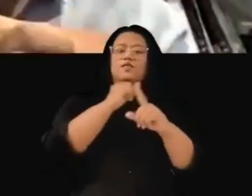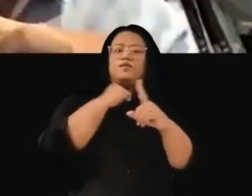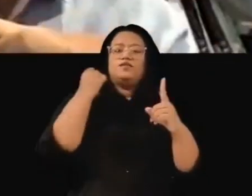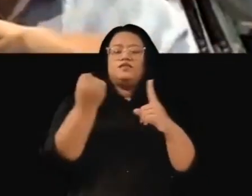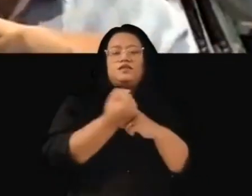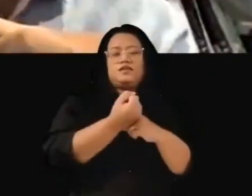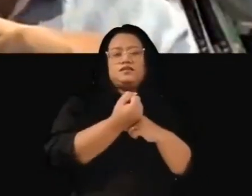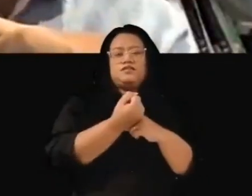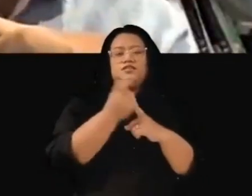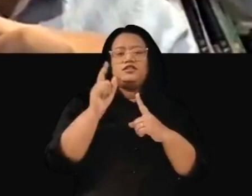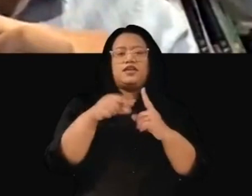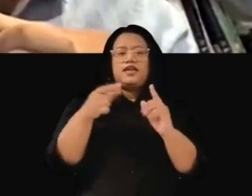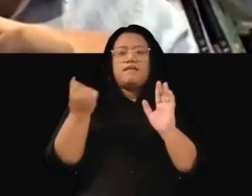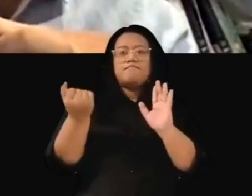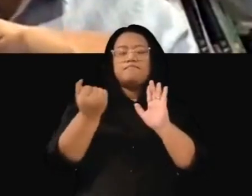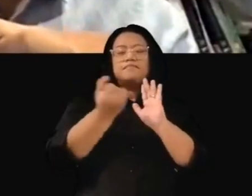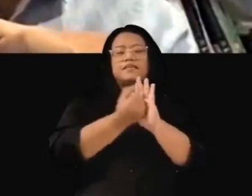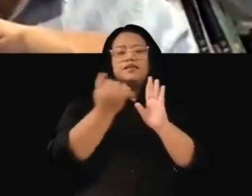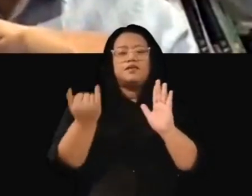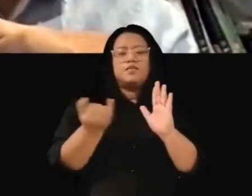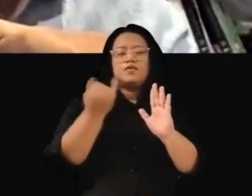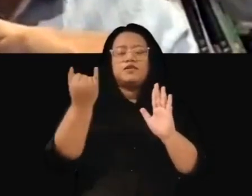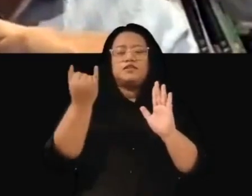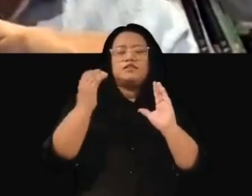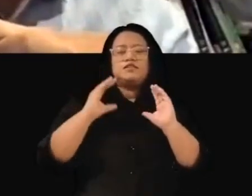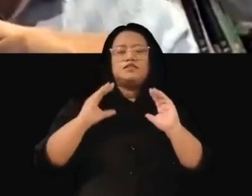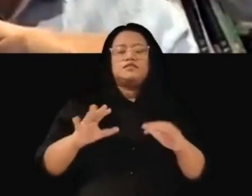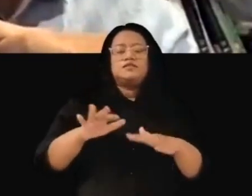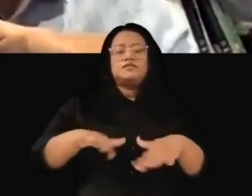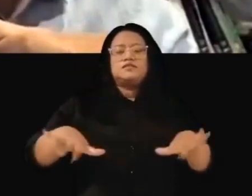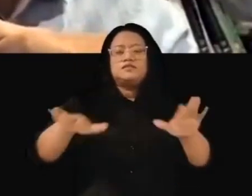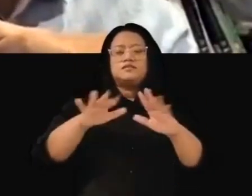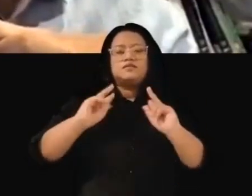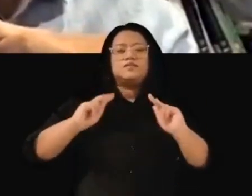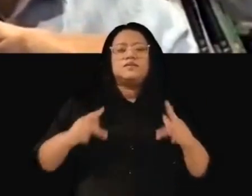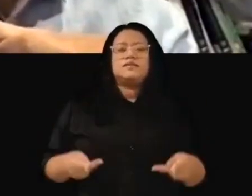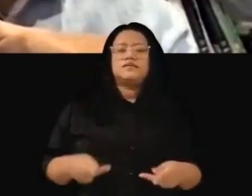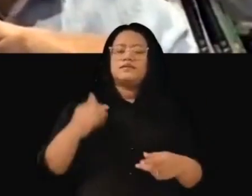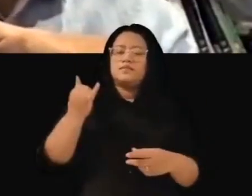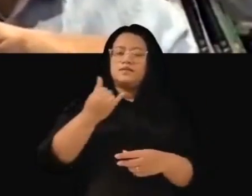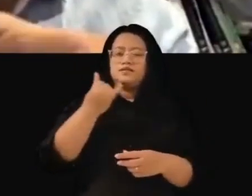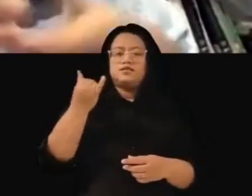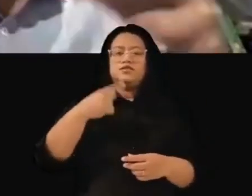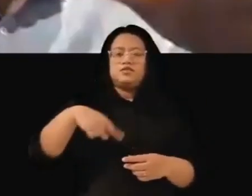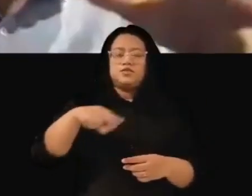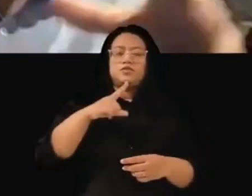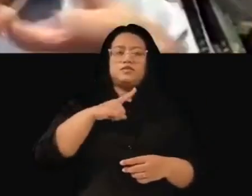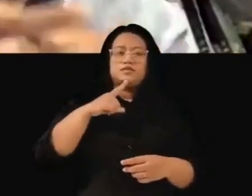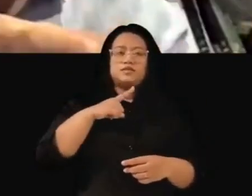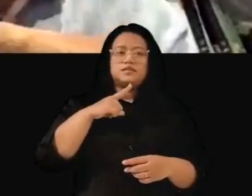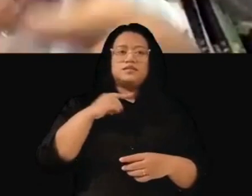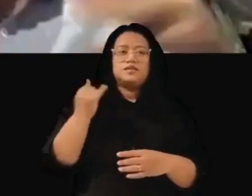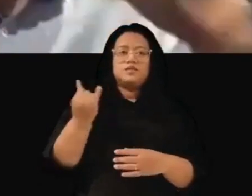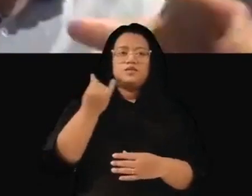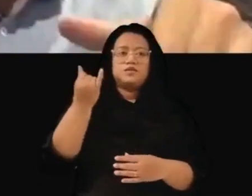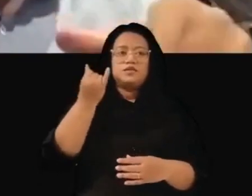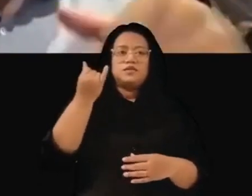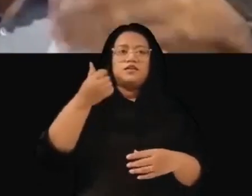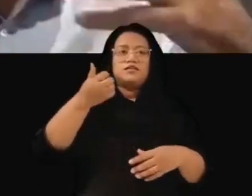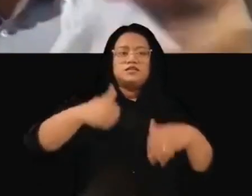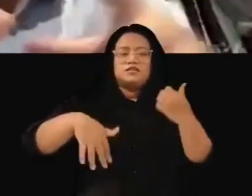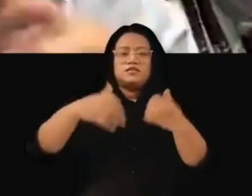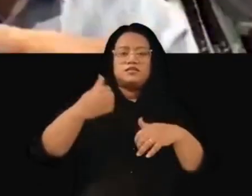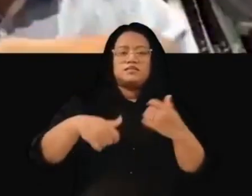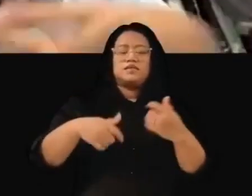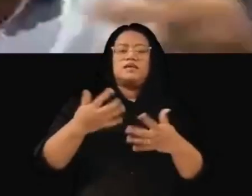legado para todos nós, para a civilização humana. Então, nós que temos a oportunidade de emitir opinião por escrito, publicar uma